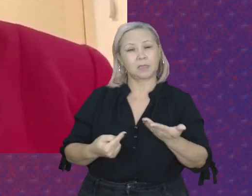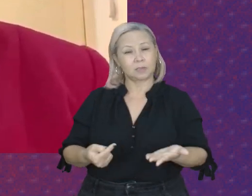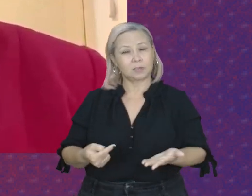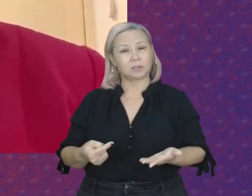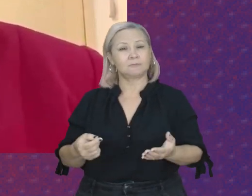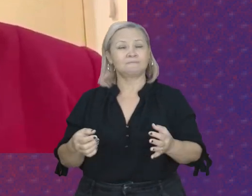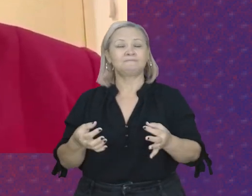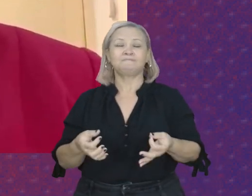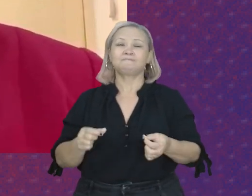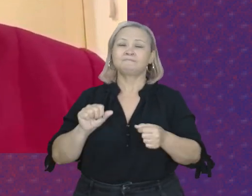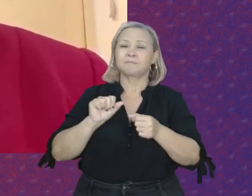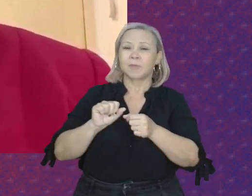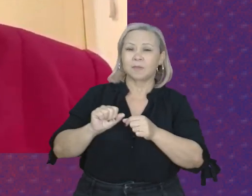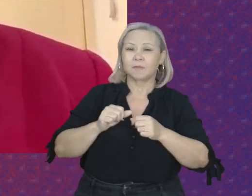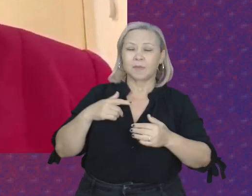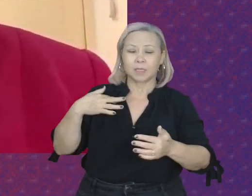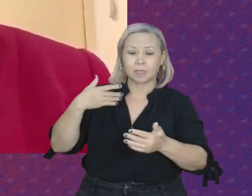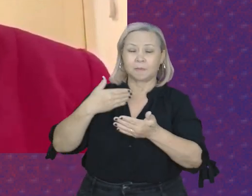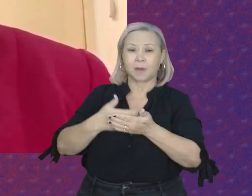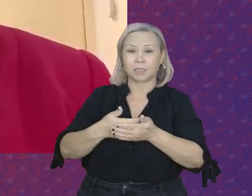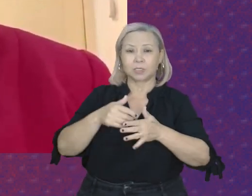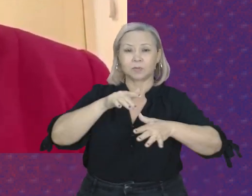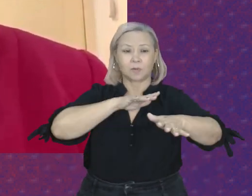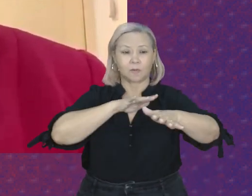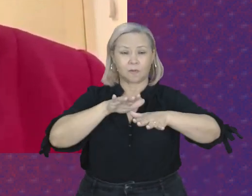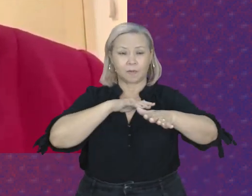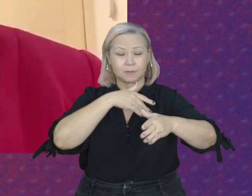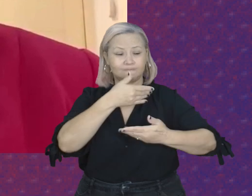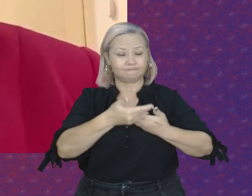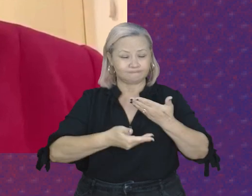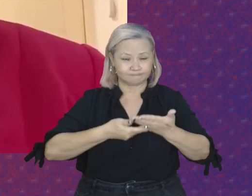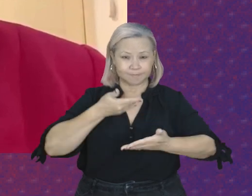a partir de um movimento que envolveu